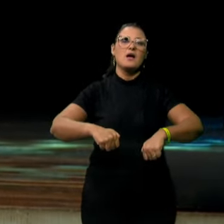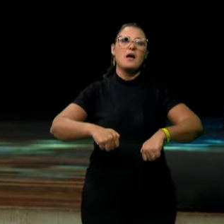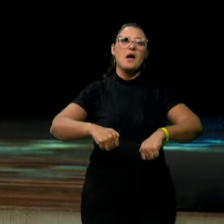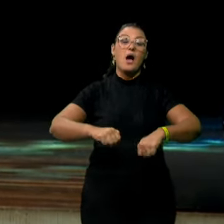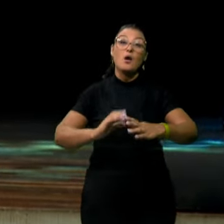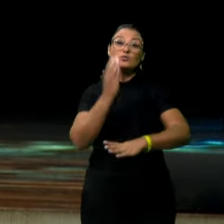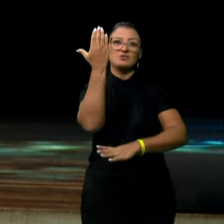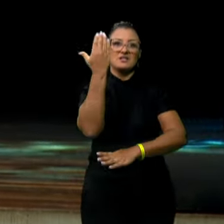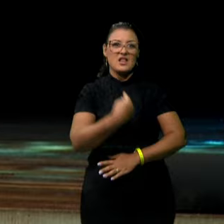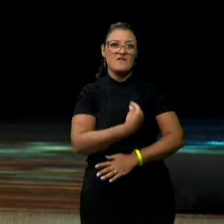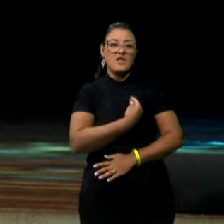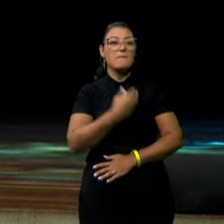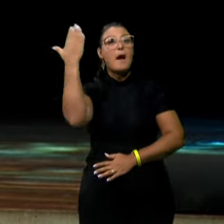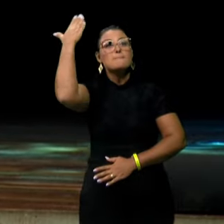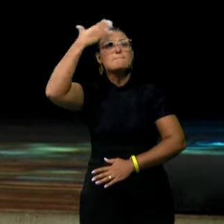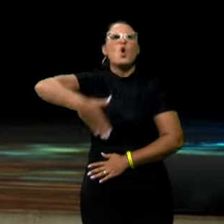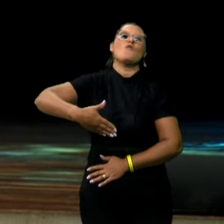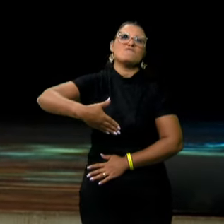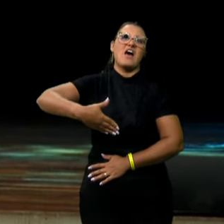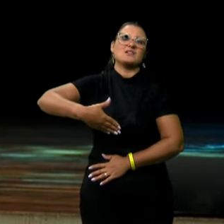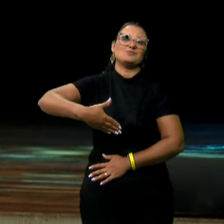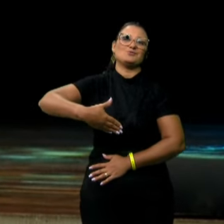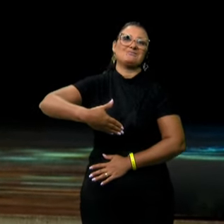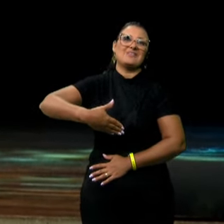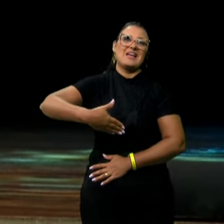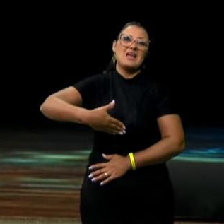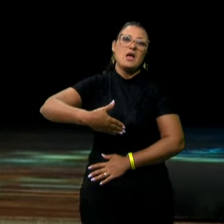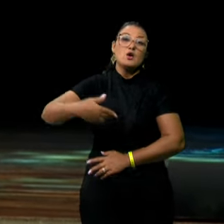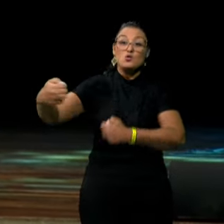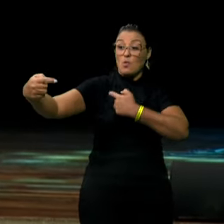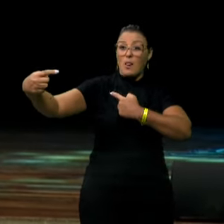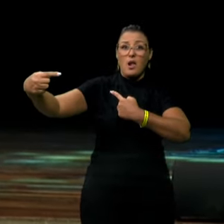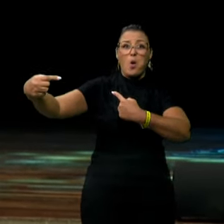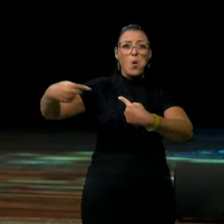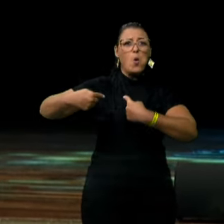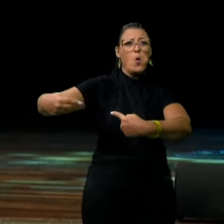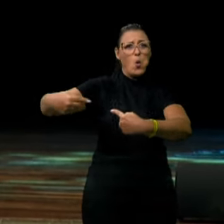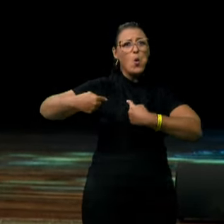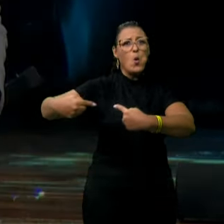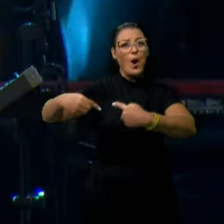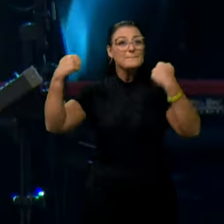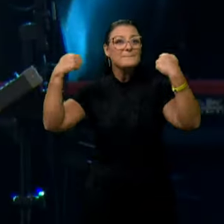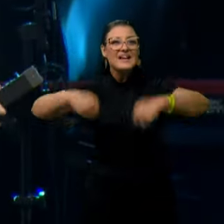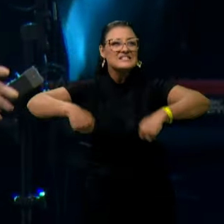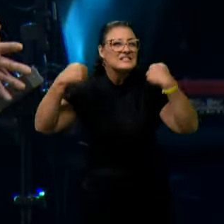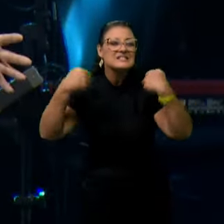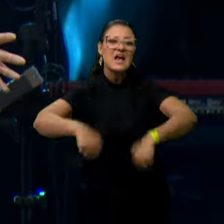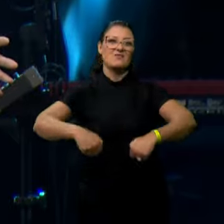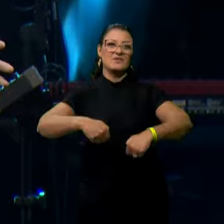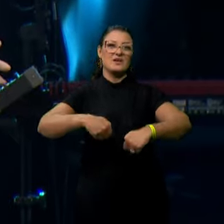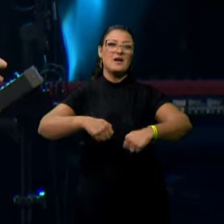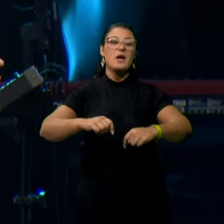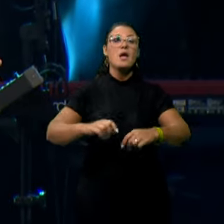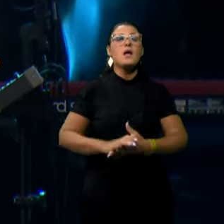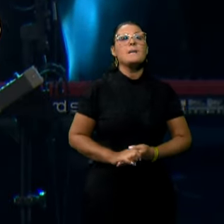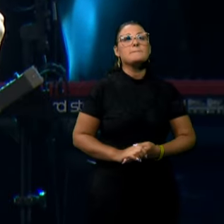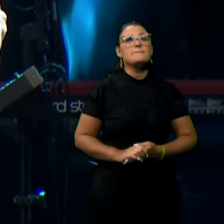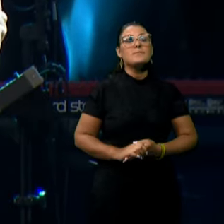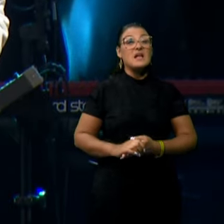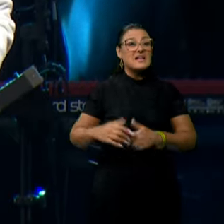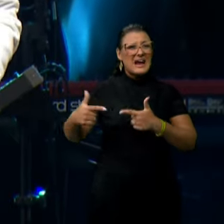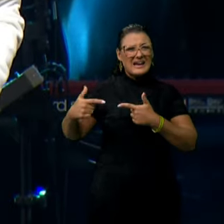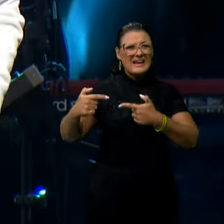nas fraquezas como você é como homem como mulher mas essa batalha é de Cristo não